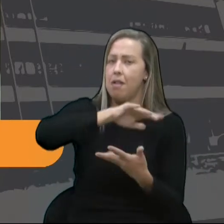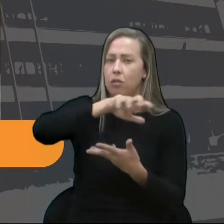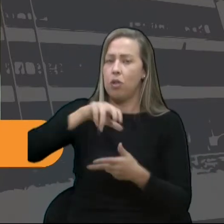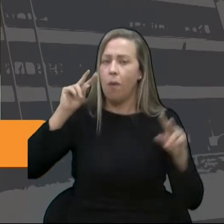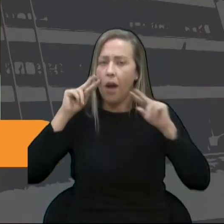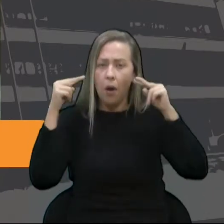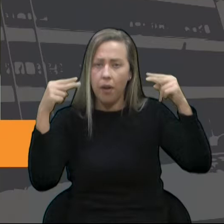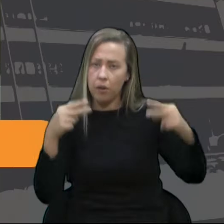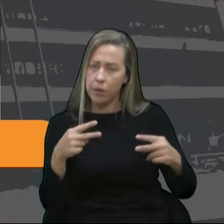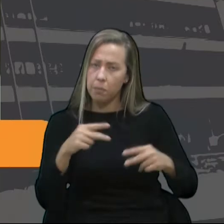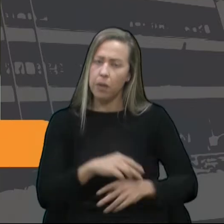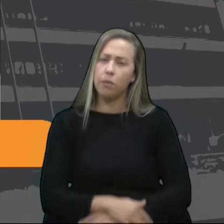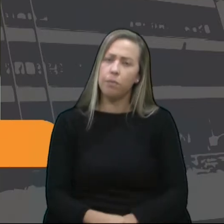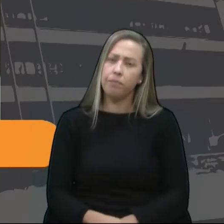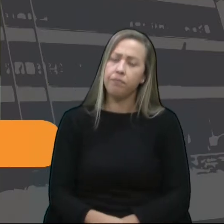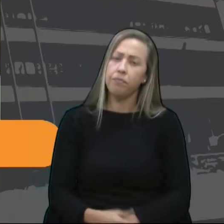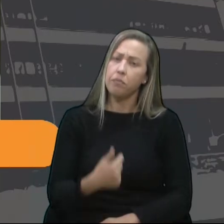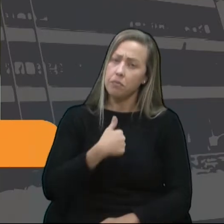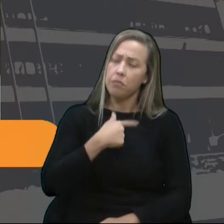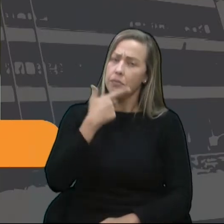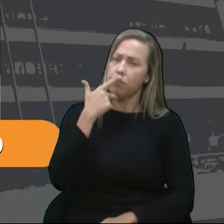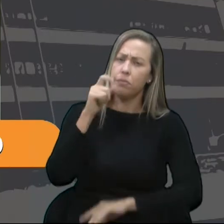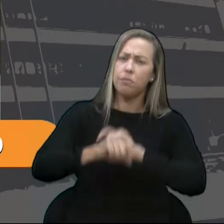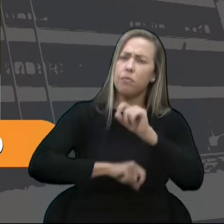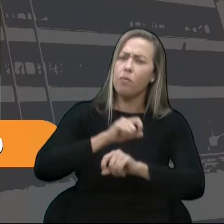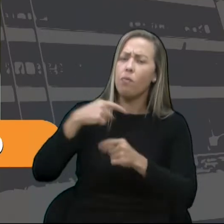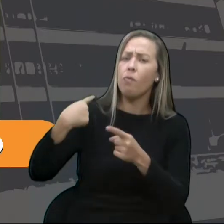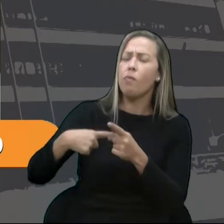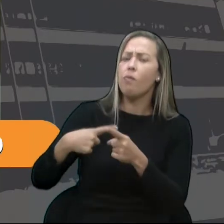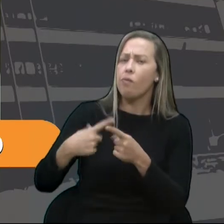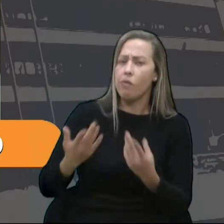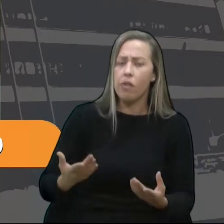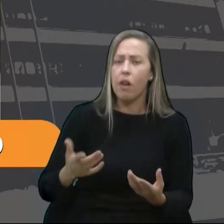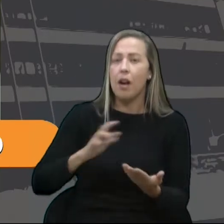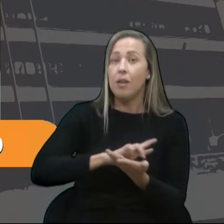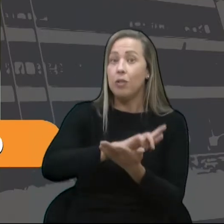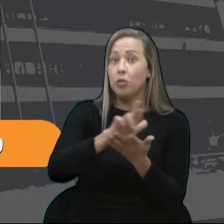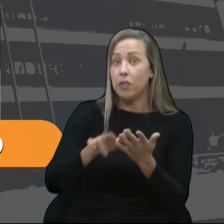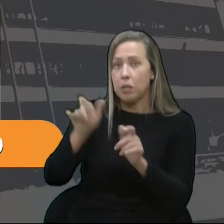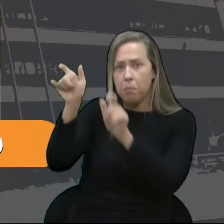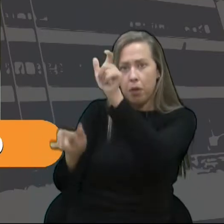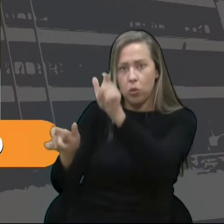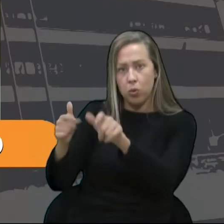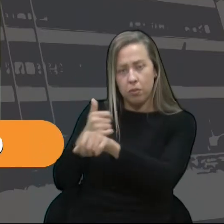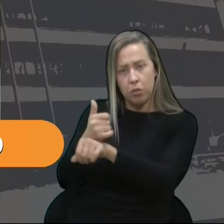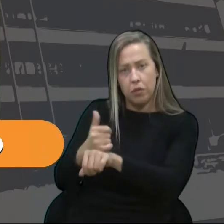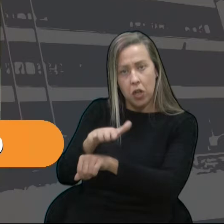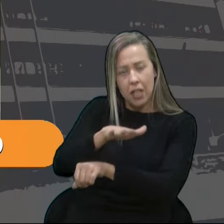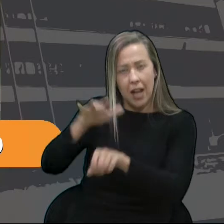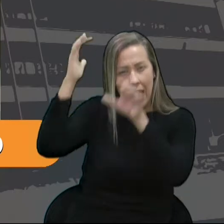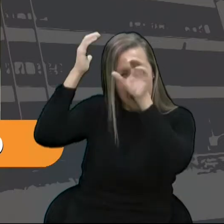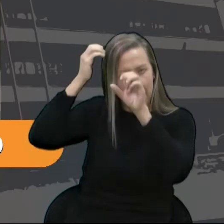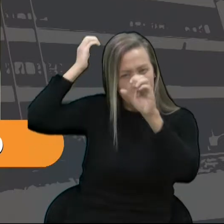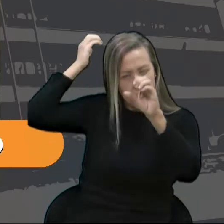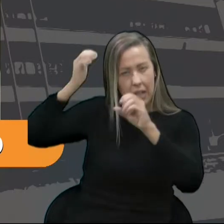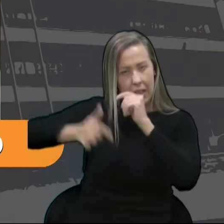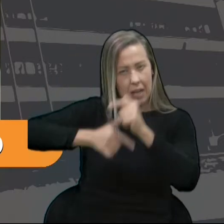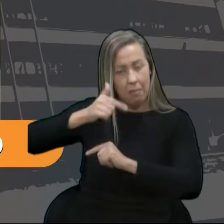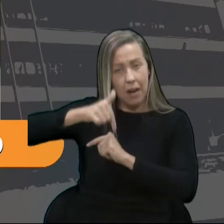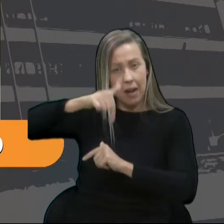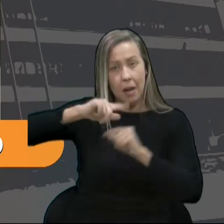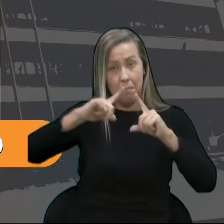eu estou mencionando isso porque em conversas com diplomatas aqui em